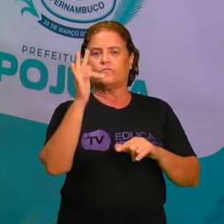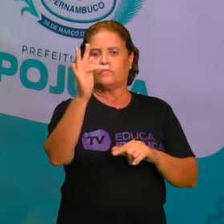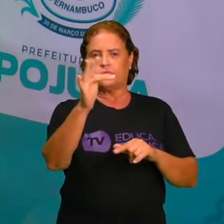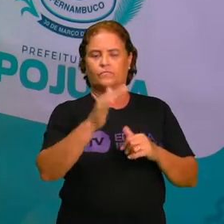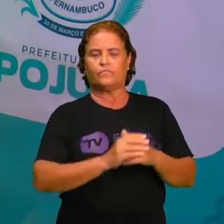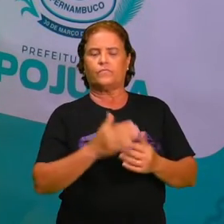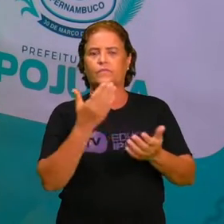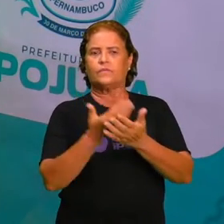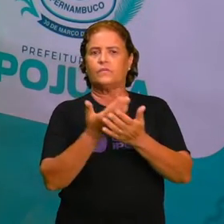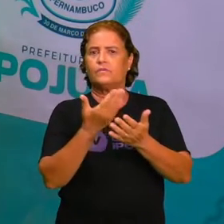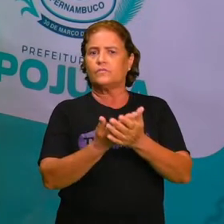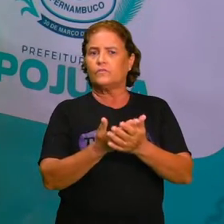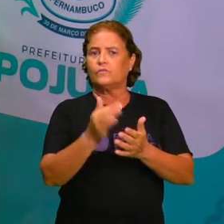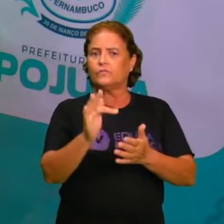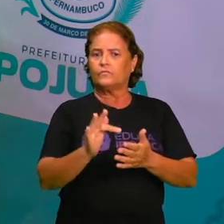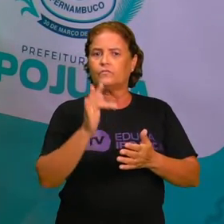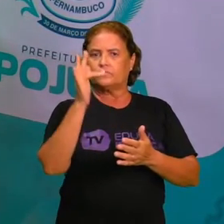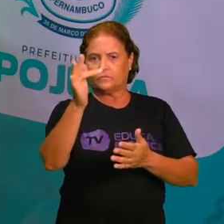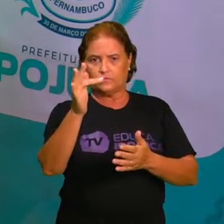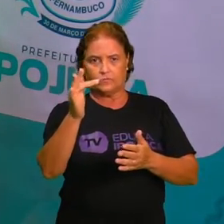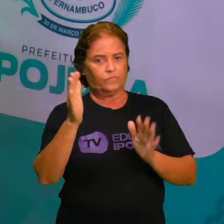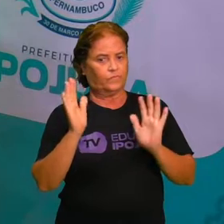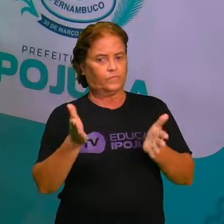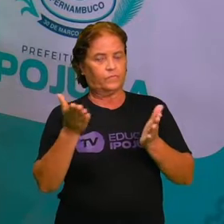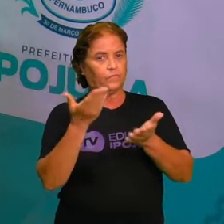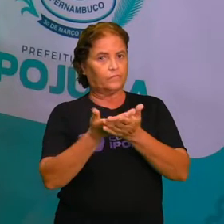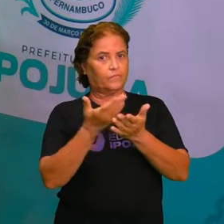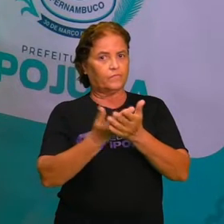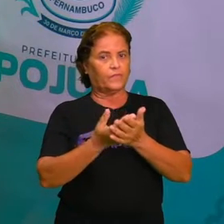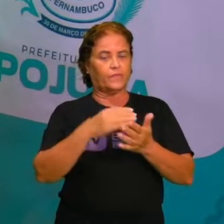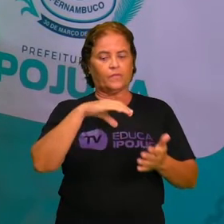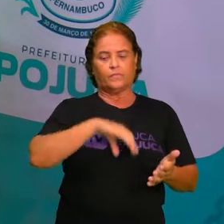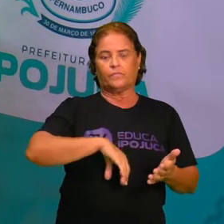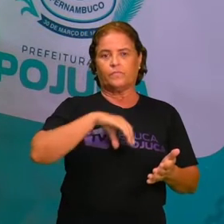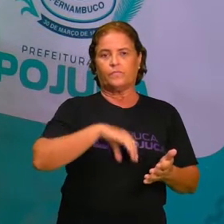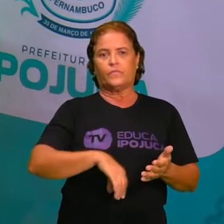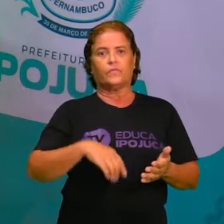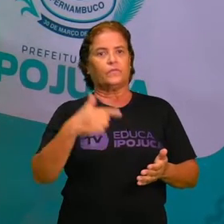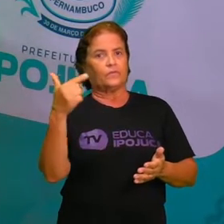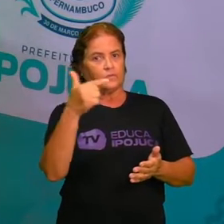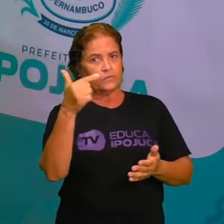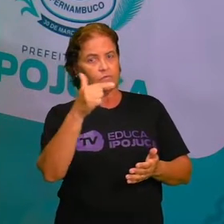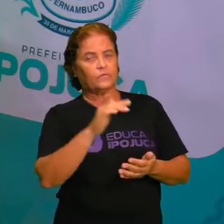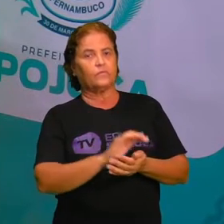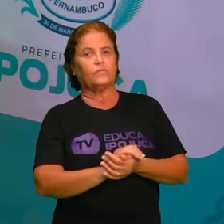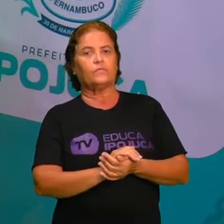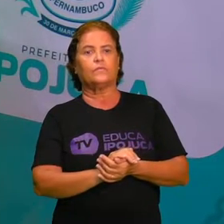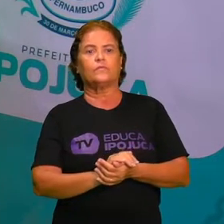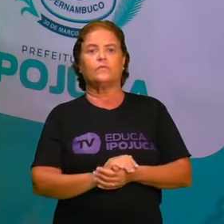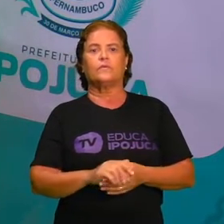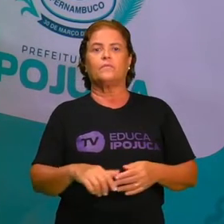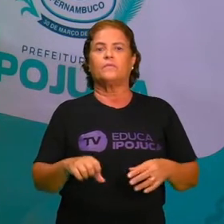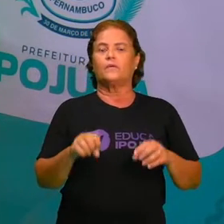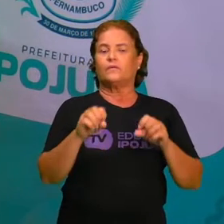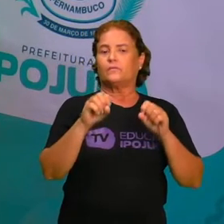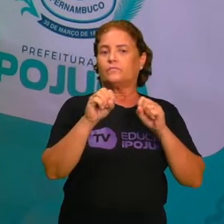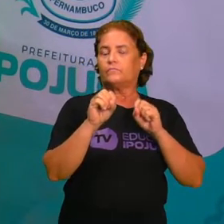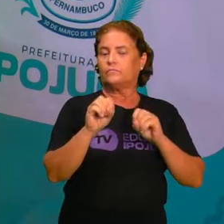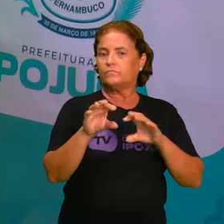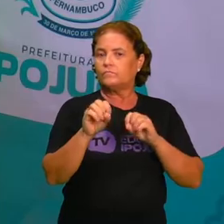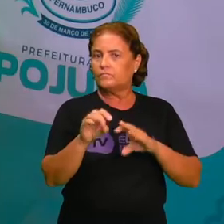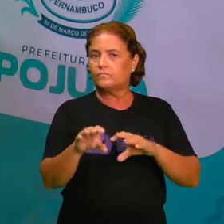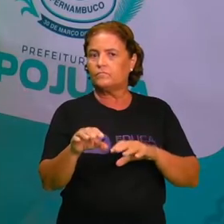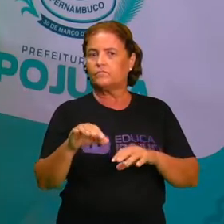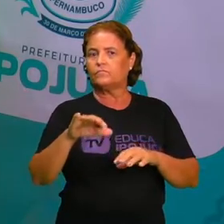futuro. Hoje a aula é de Língua Portuguesa, a aula 2 de Língua Portuguesa para Educação de Jovens e